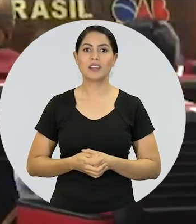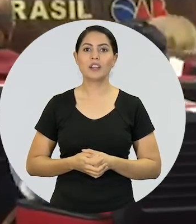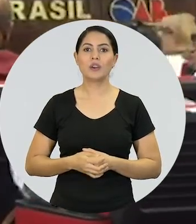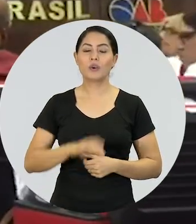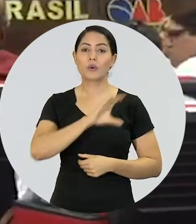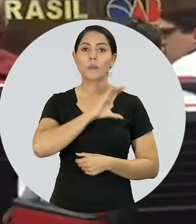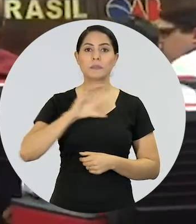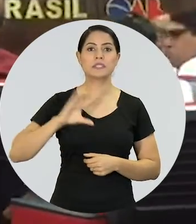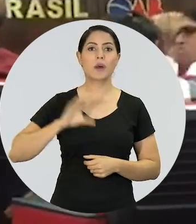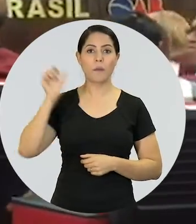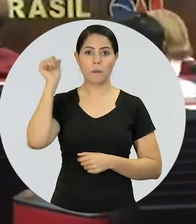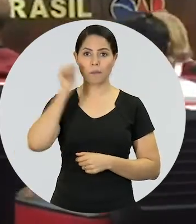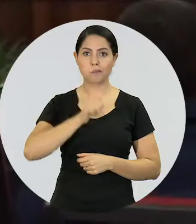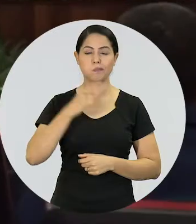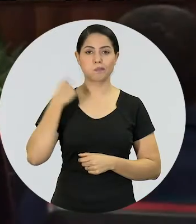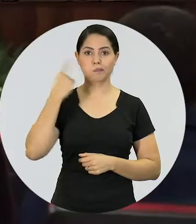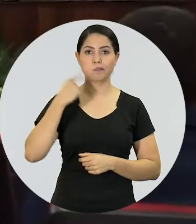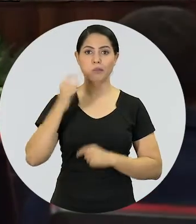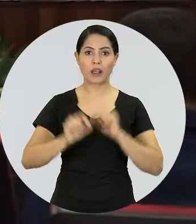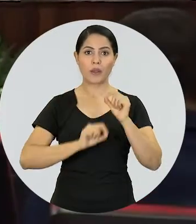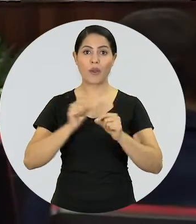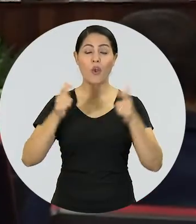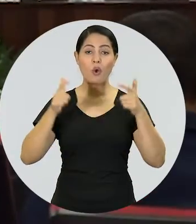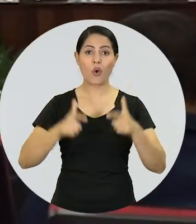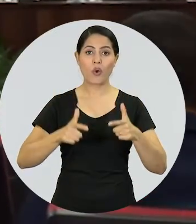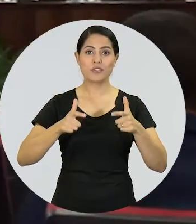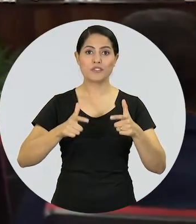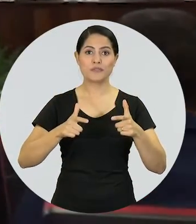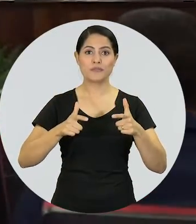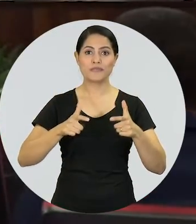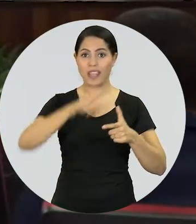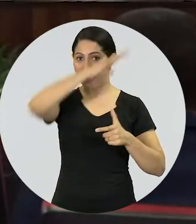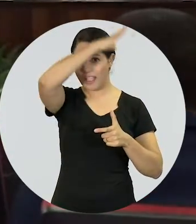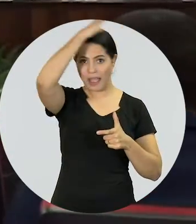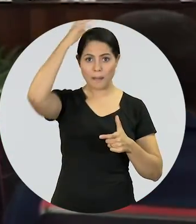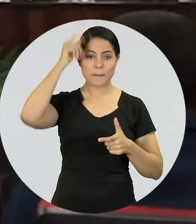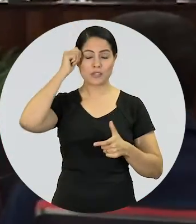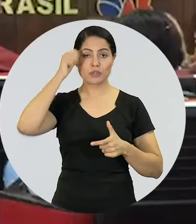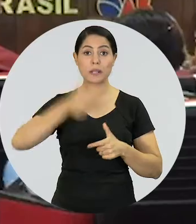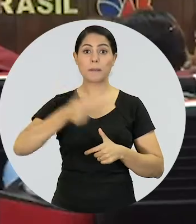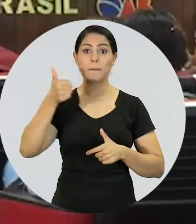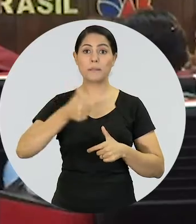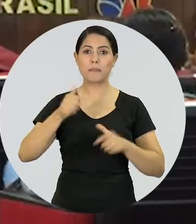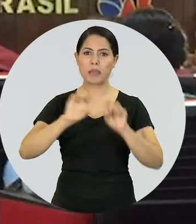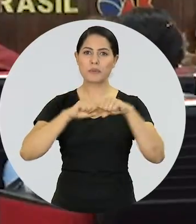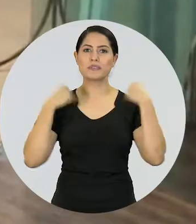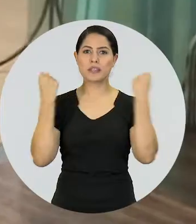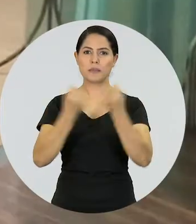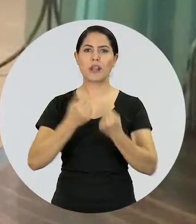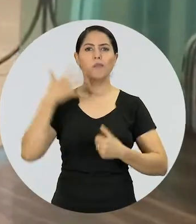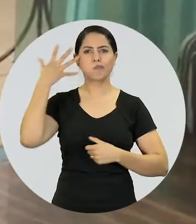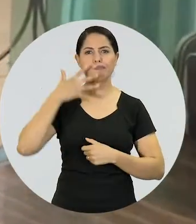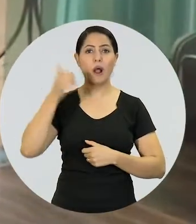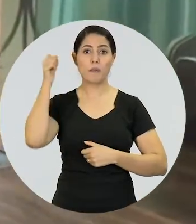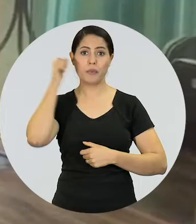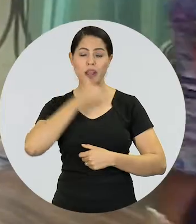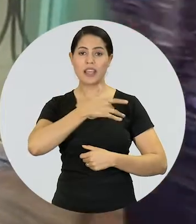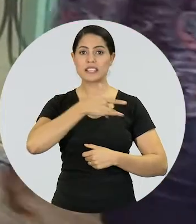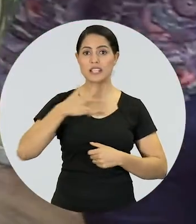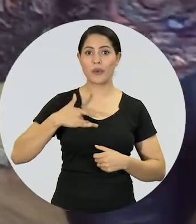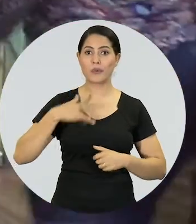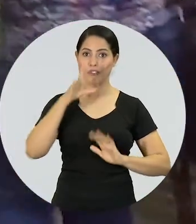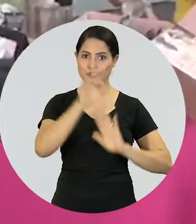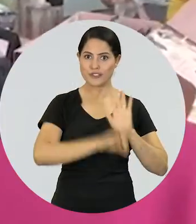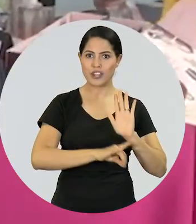Mulher Advogada do Amazonas promoveu o primeiro simpósio Mulher, Saúde e Direito. Um dia voltado exclusivamente